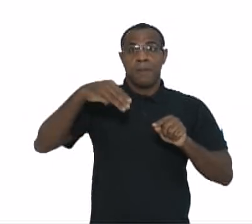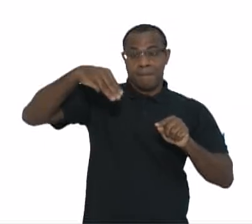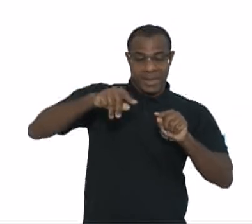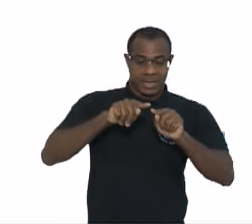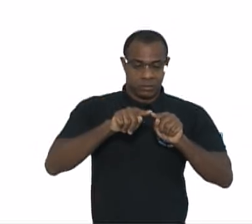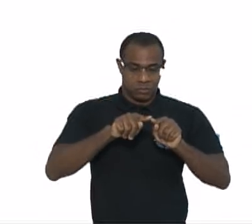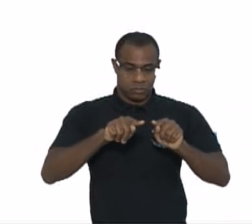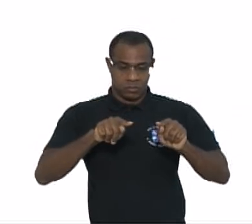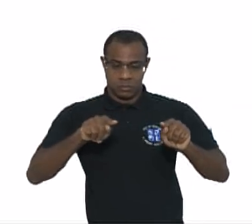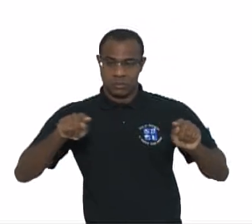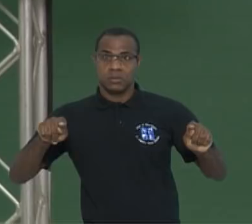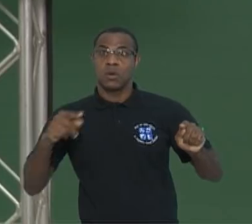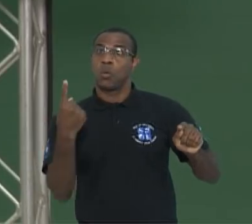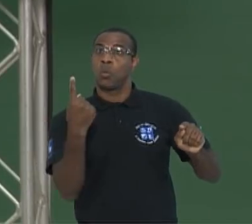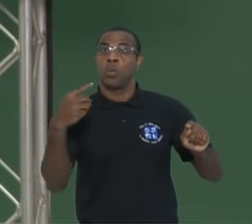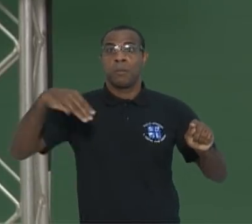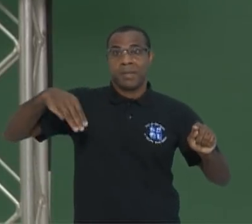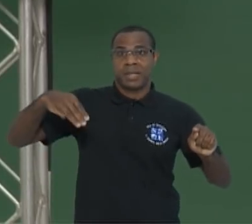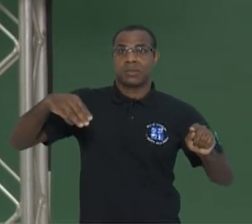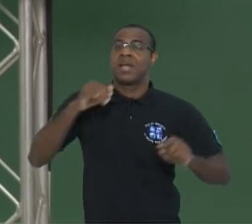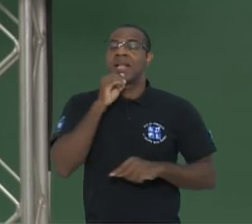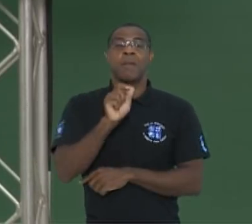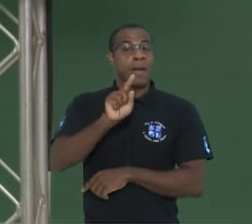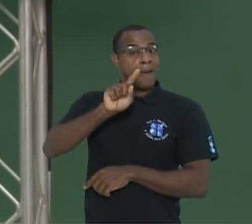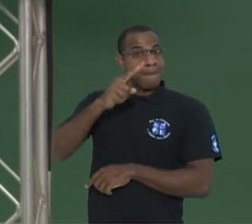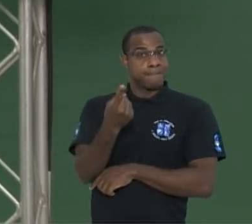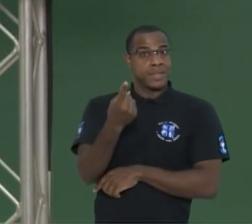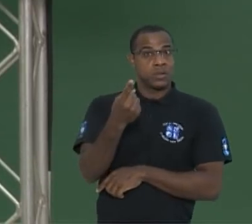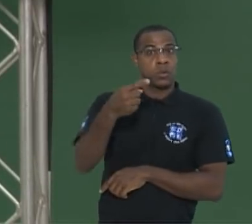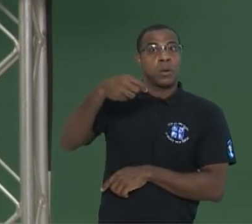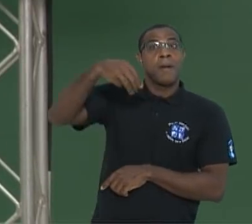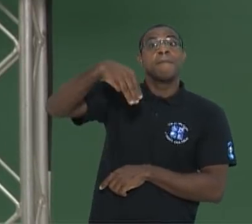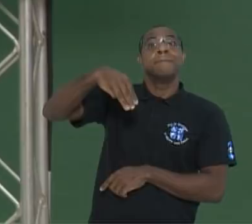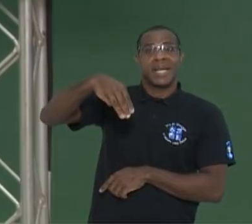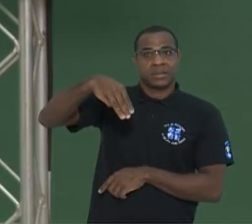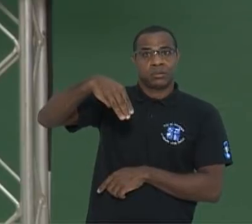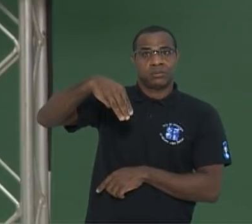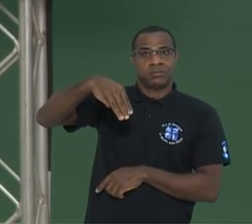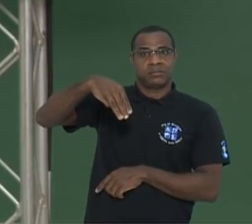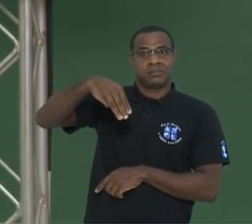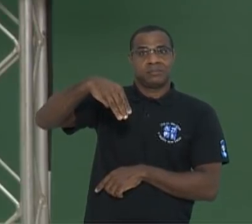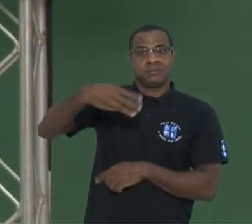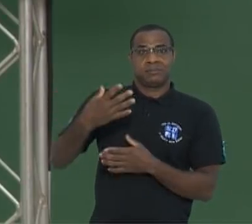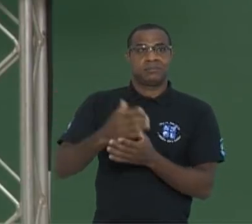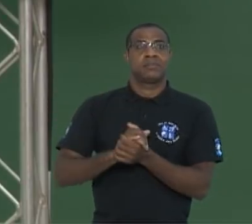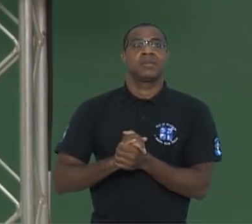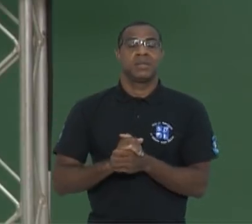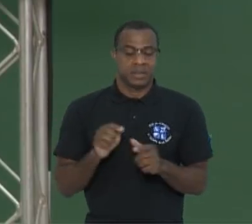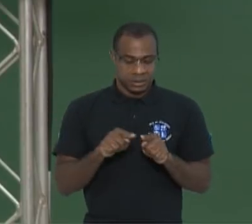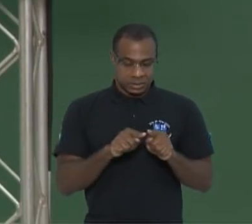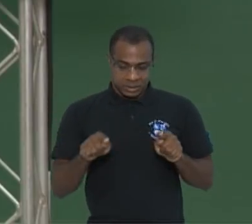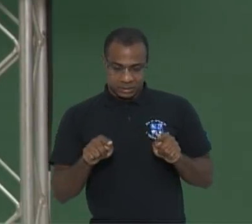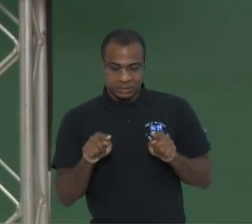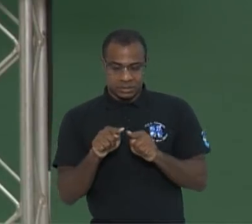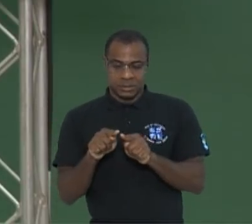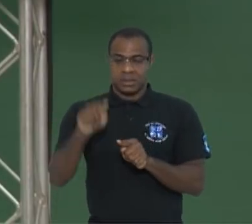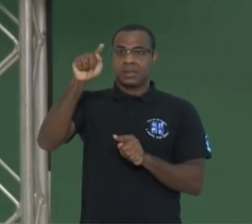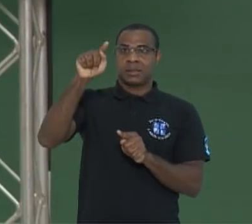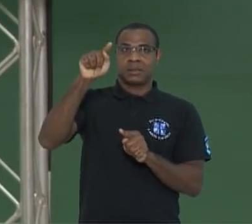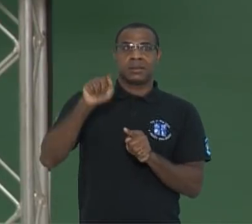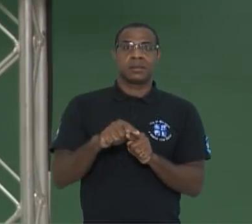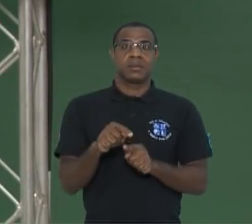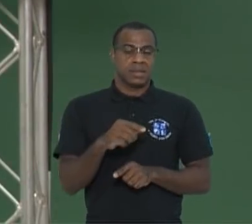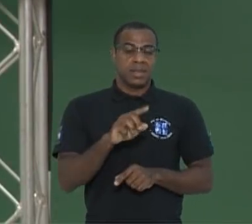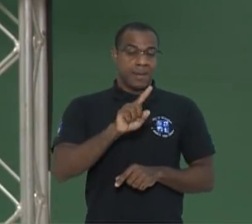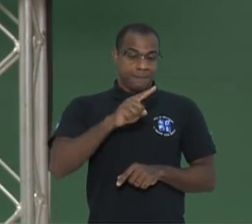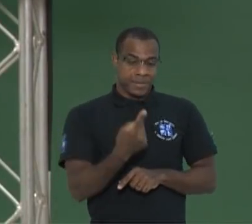de 1000 metros. Então, 1000 metros, 1000 metros e 1000 metros, nas 3 dimensões. Então, 1000 vezes